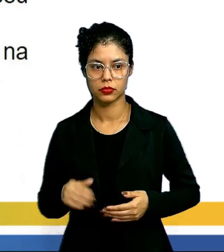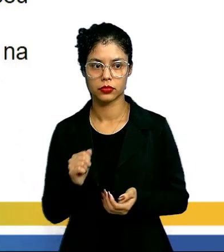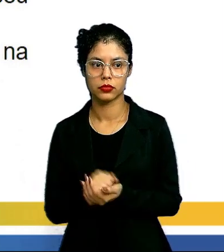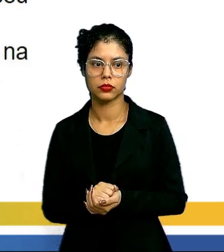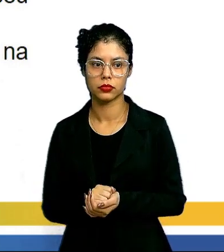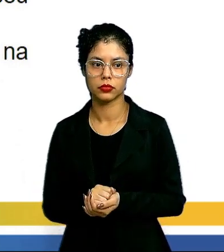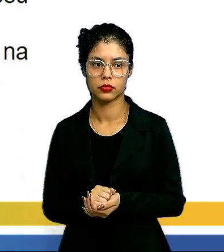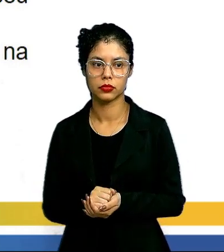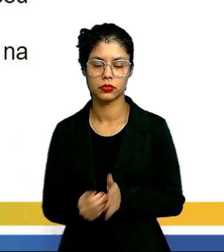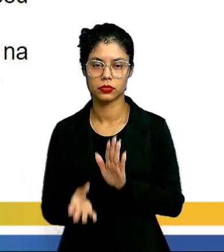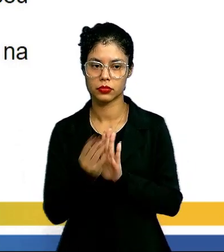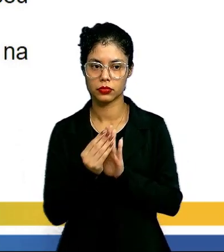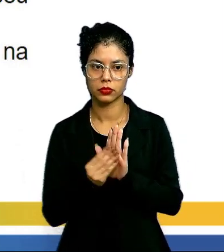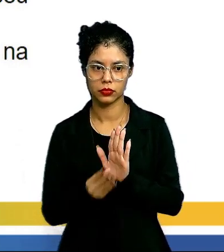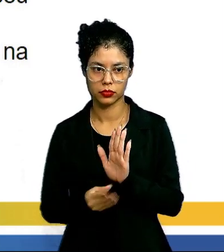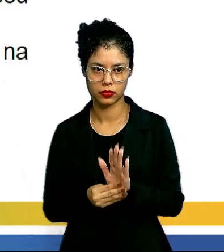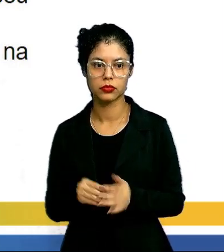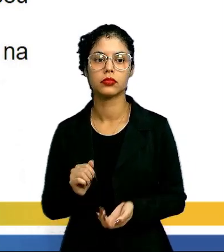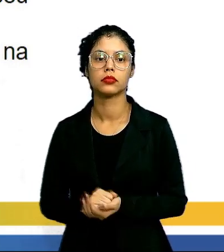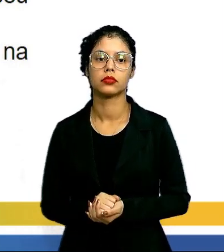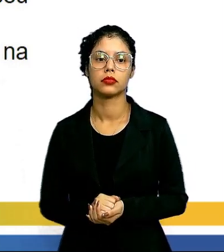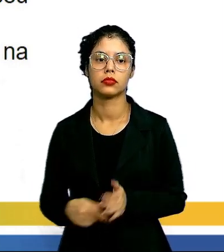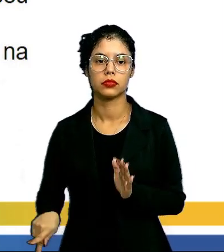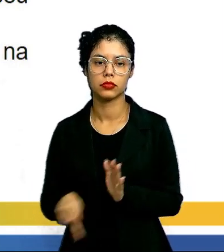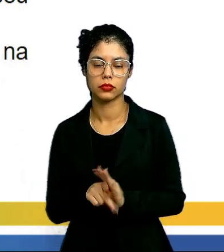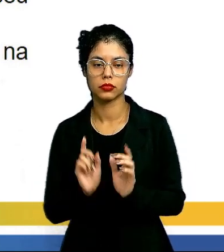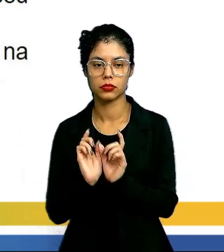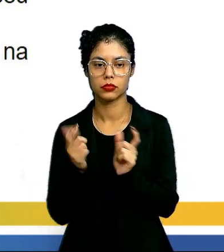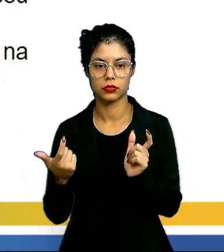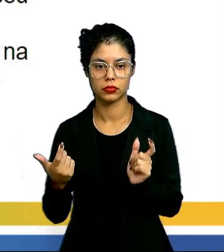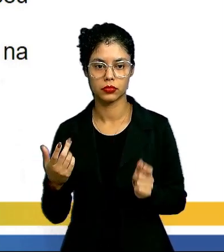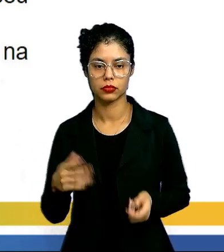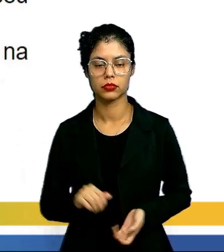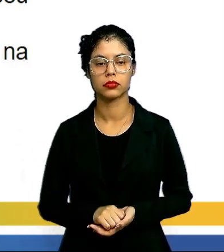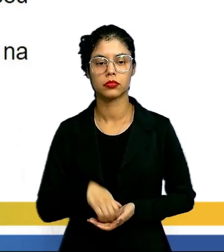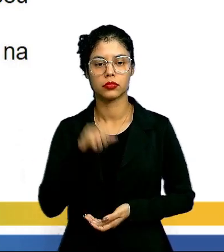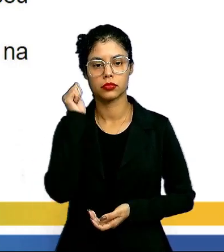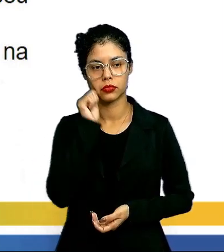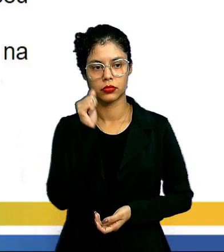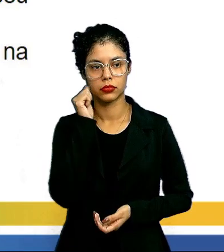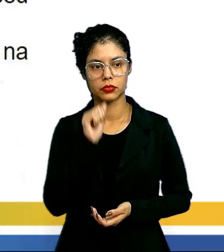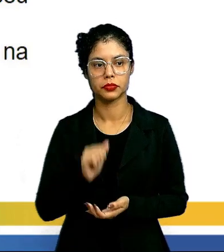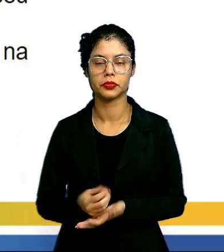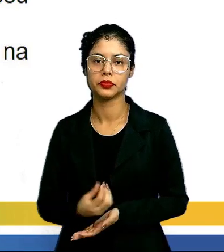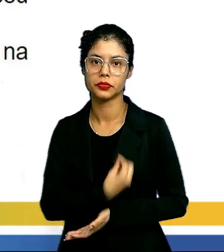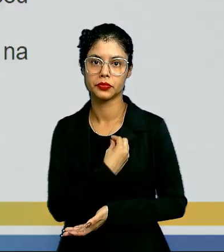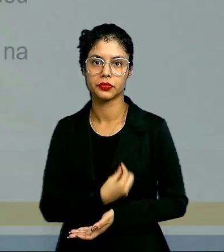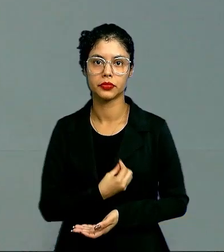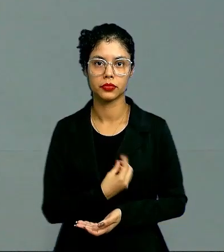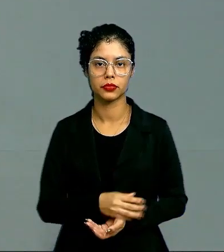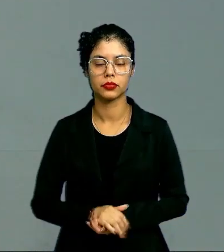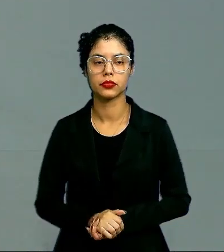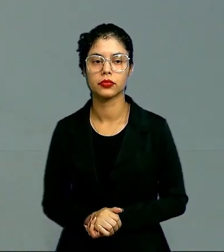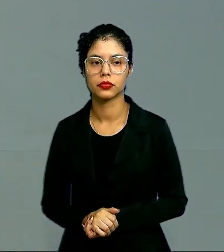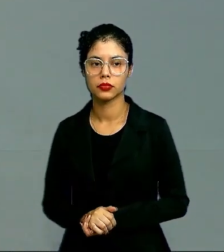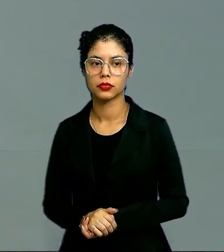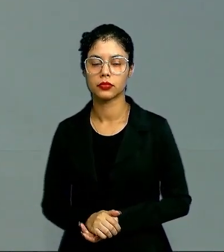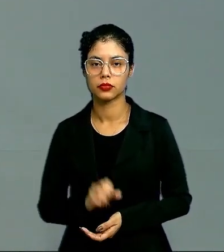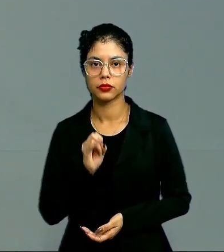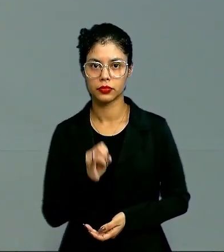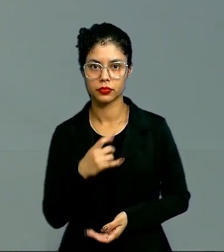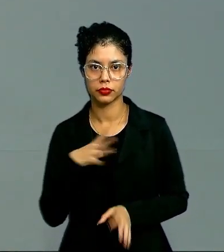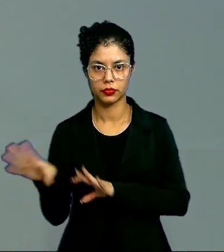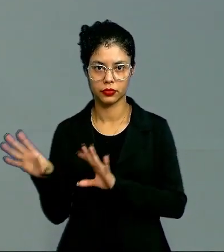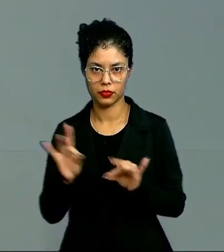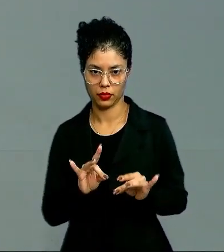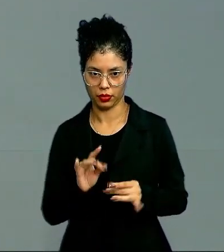padrão. Padronizada, que privilegia a autonomia das mulheres sobre o seu estilo de vida. Se ela traz